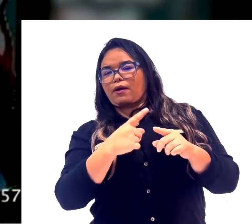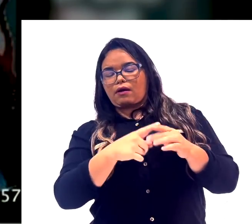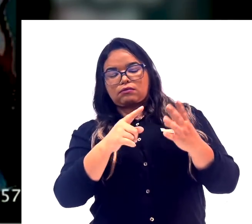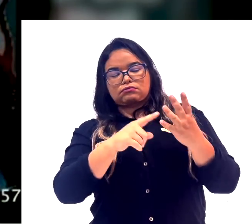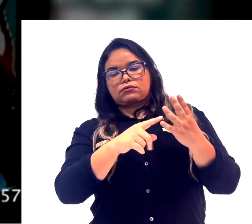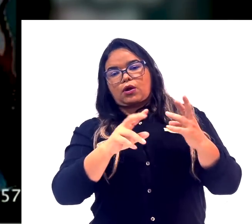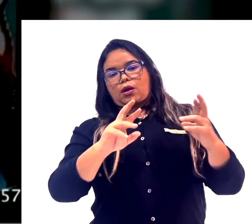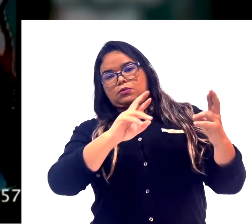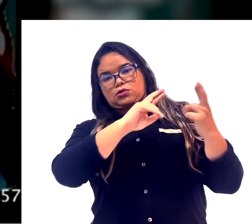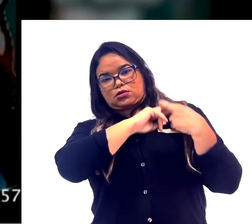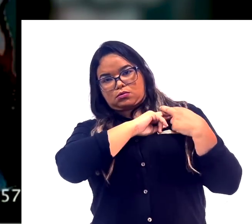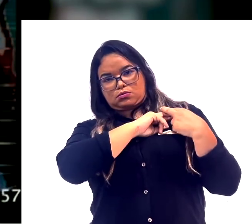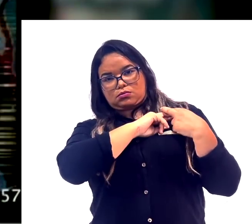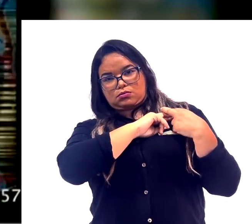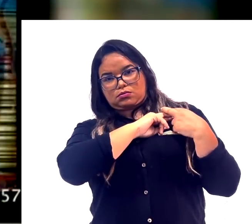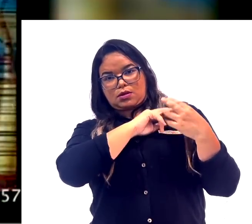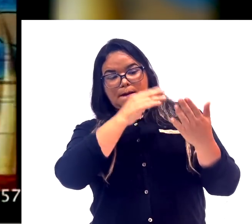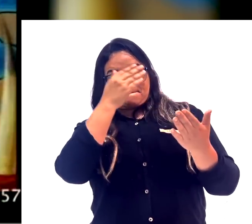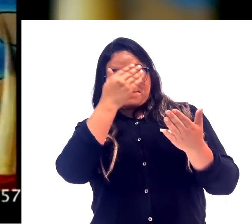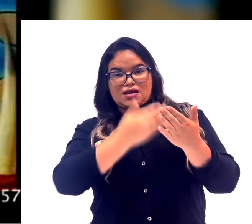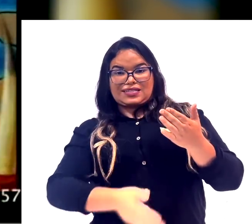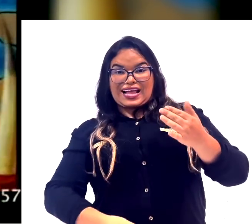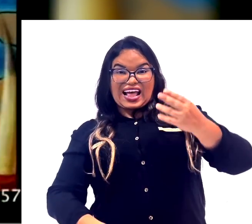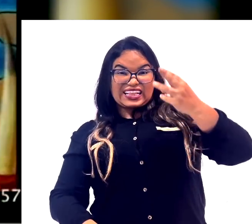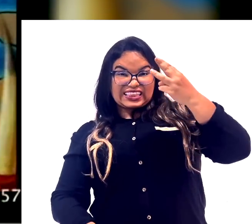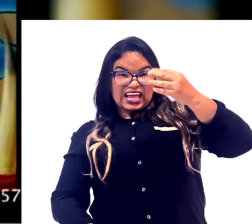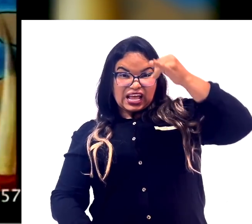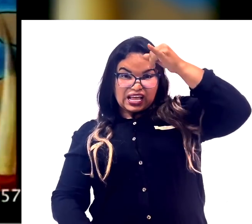removidos 3 reinos inteiros.